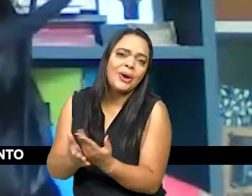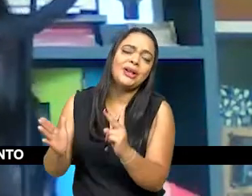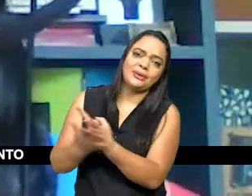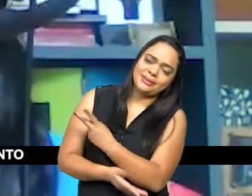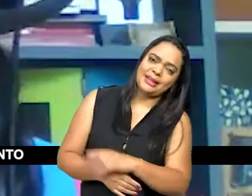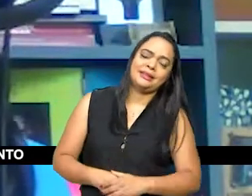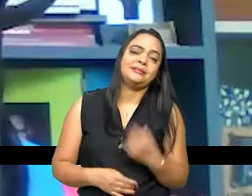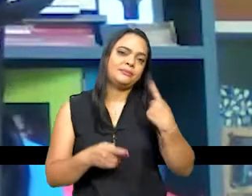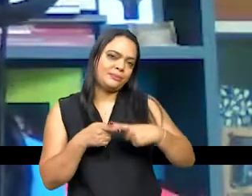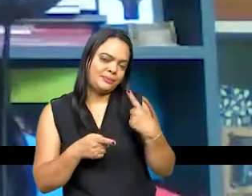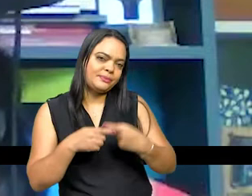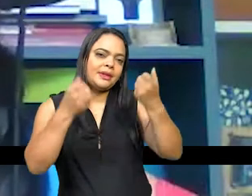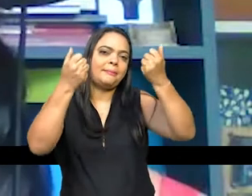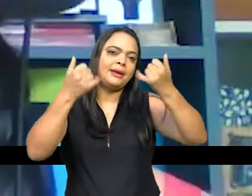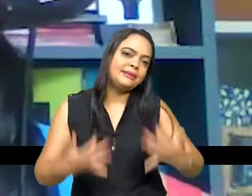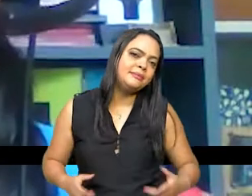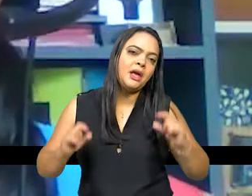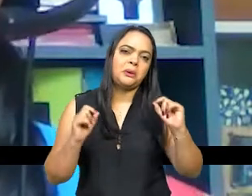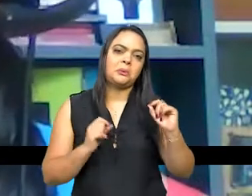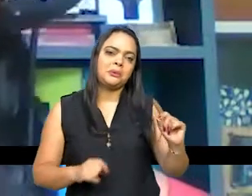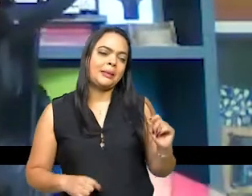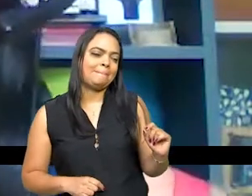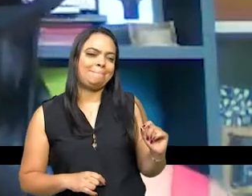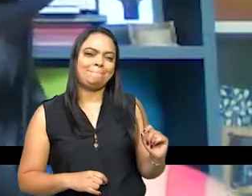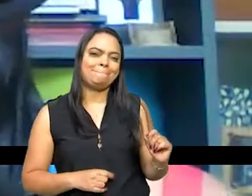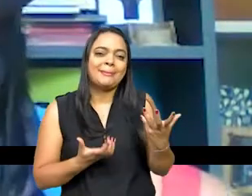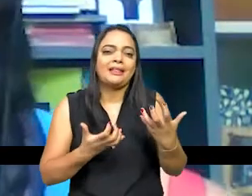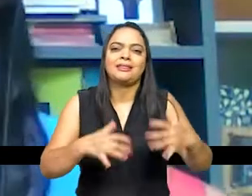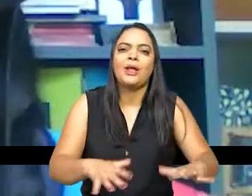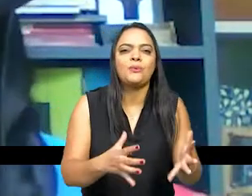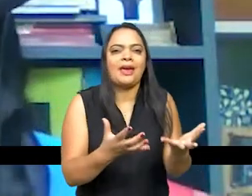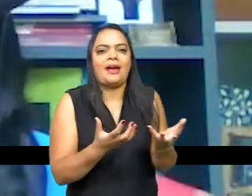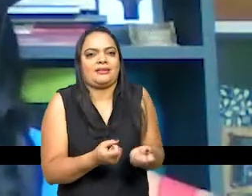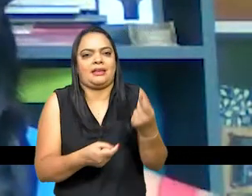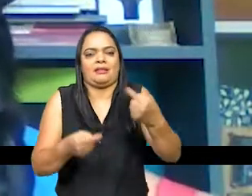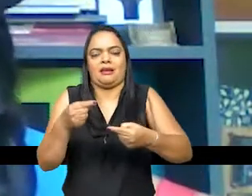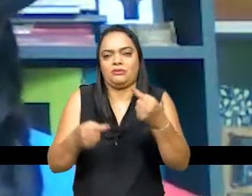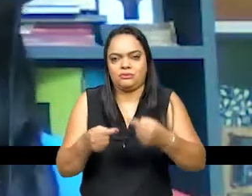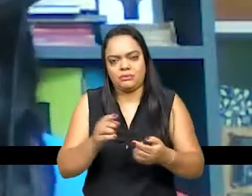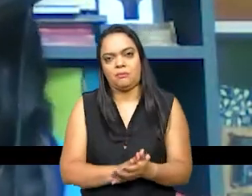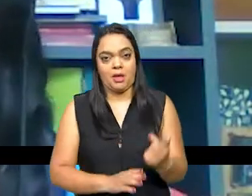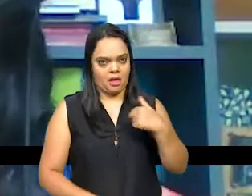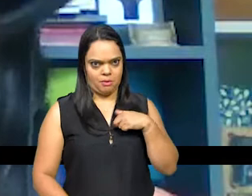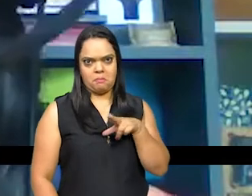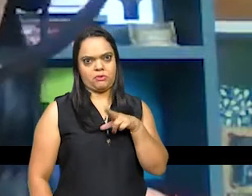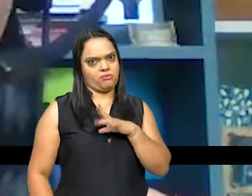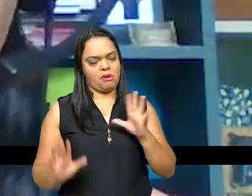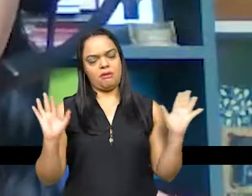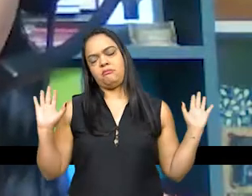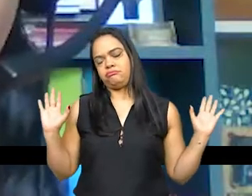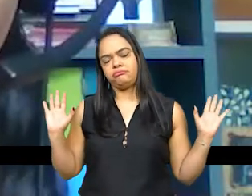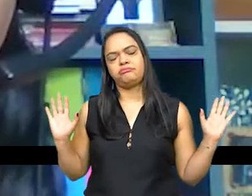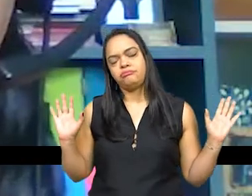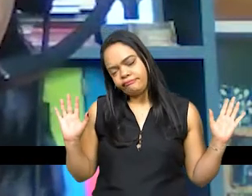né? Para voltar nesse ponto da resistência em incorporar a discussão. Tem, eu particularmente